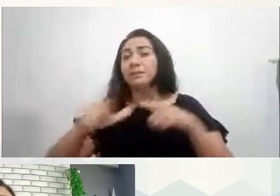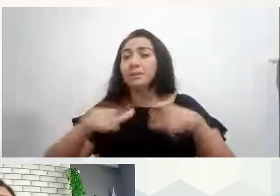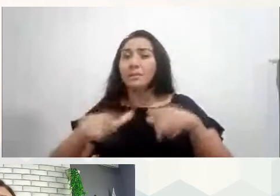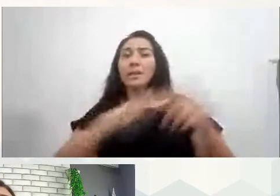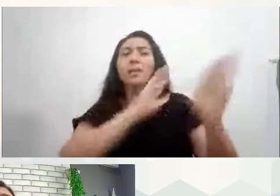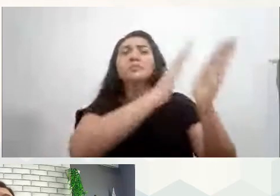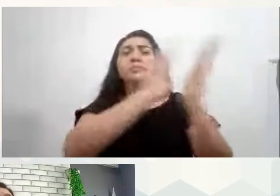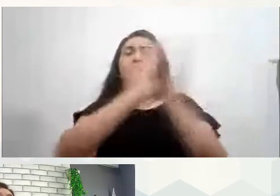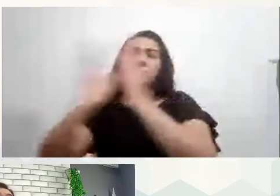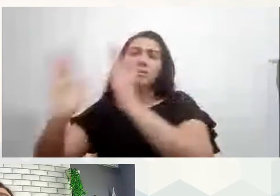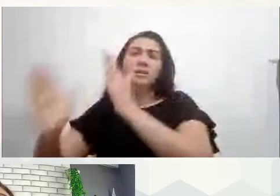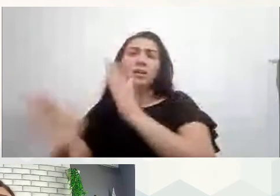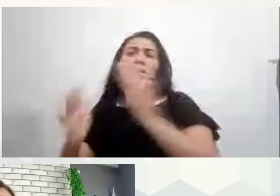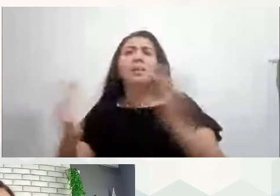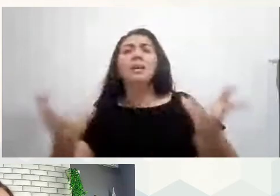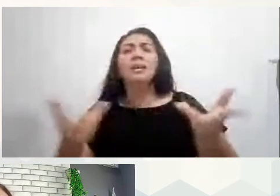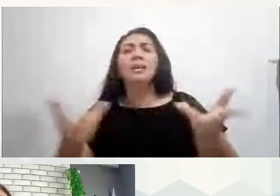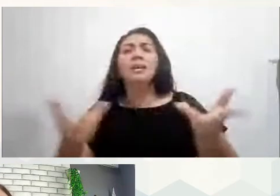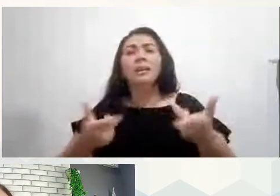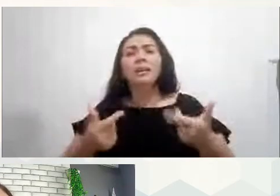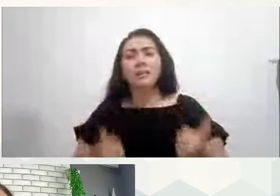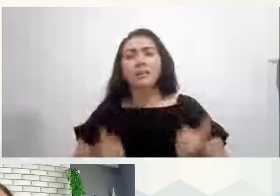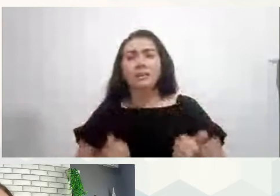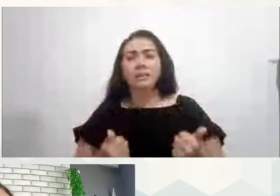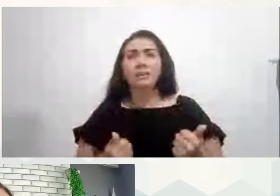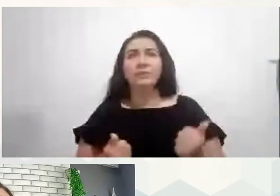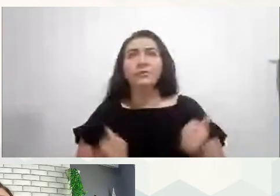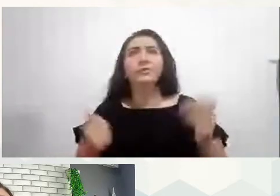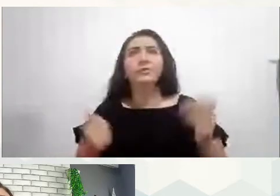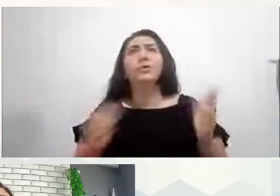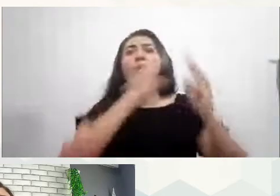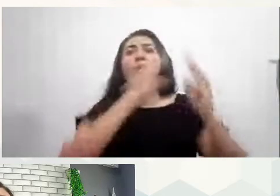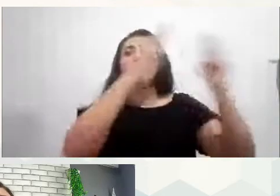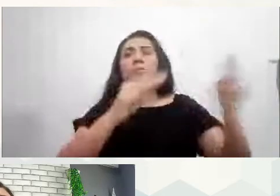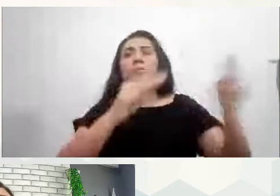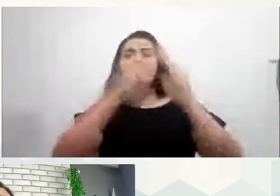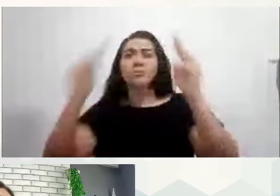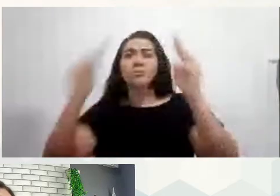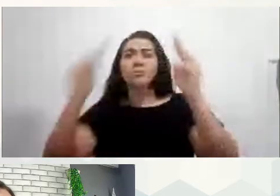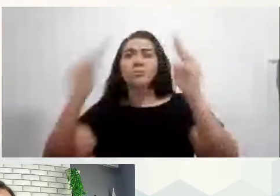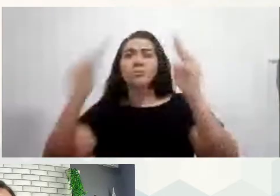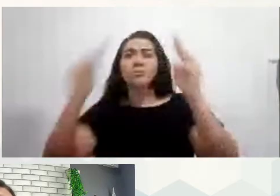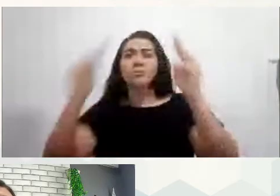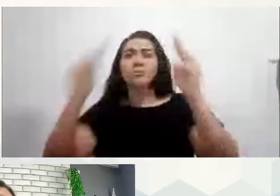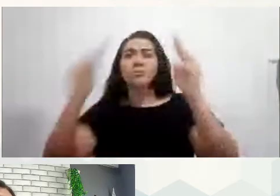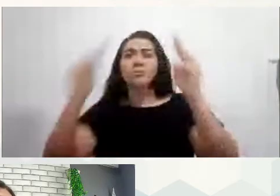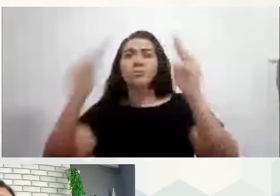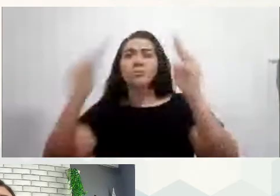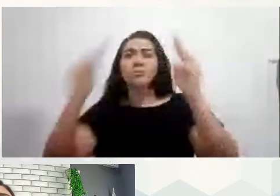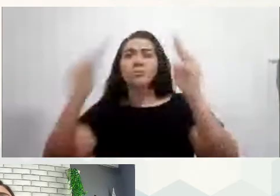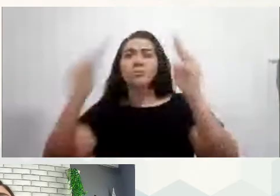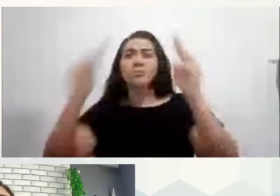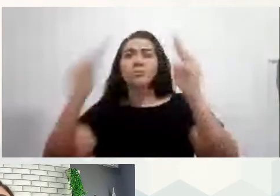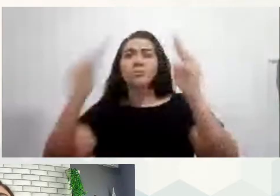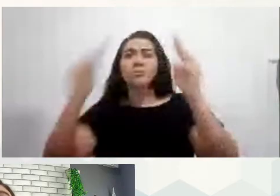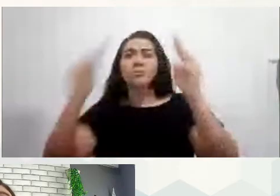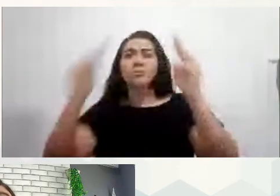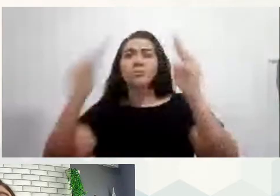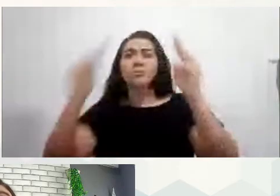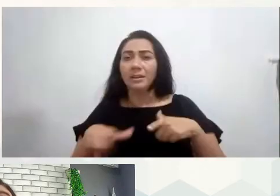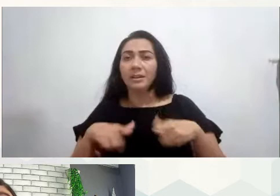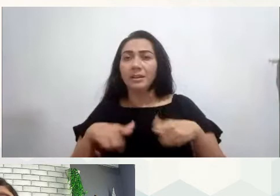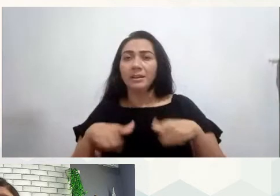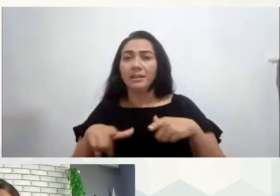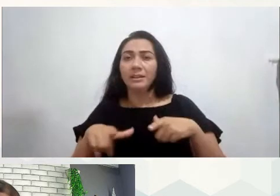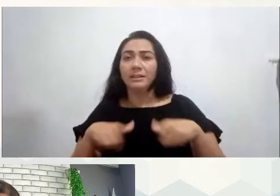escola, em N organizações, e que a gente, se começar a entender qual é o nosso